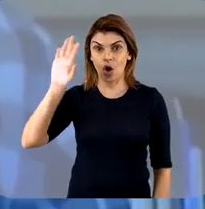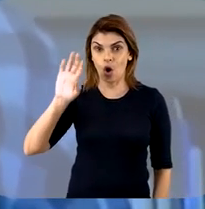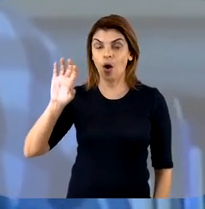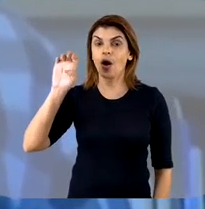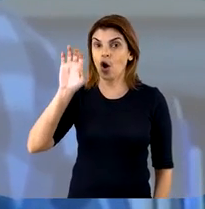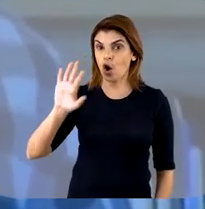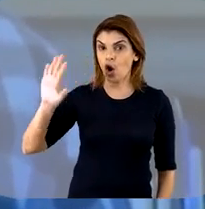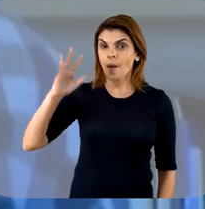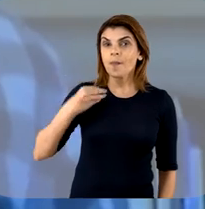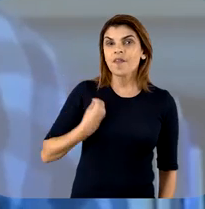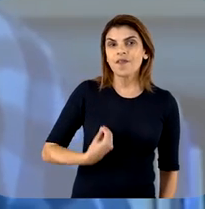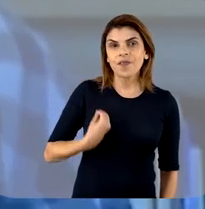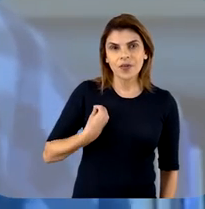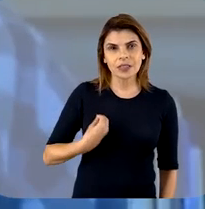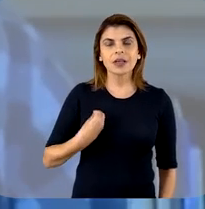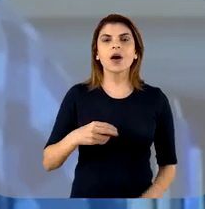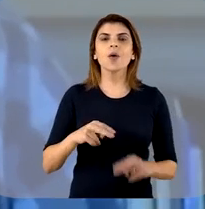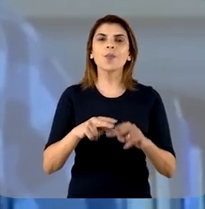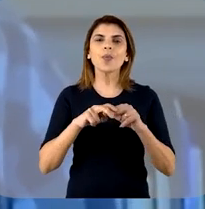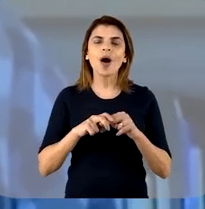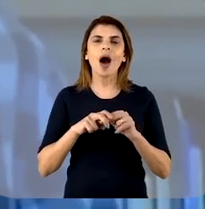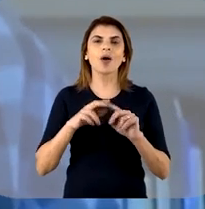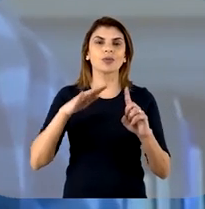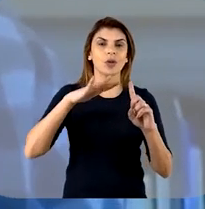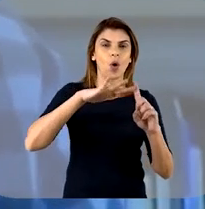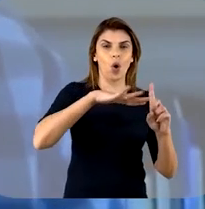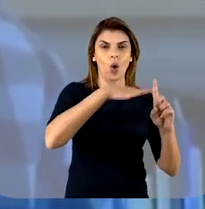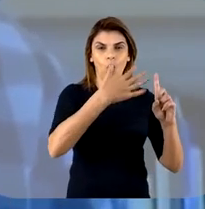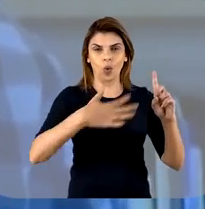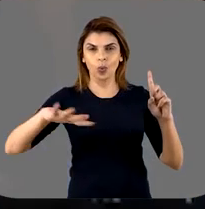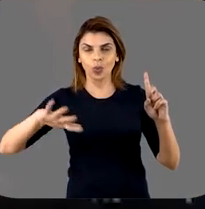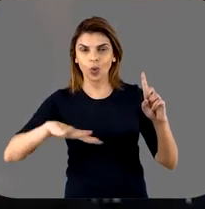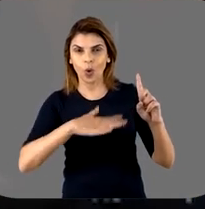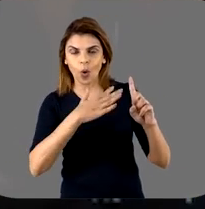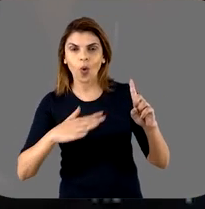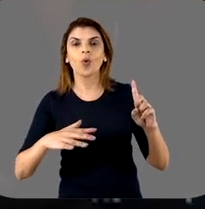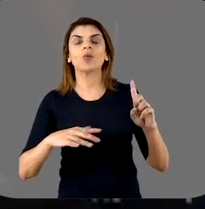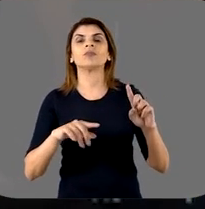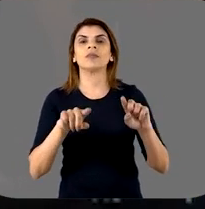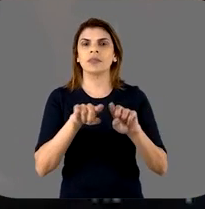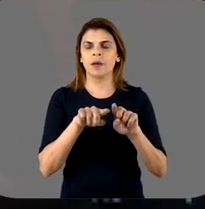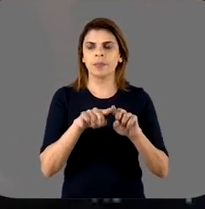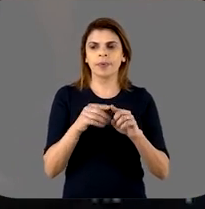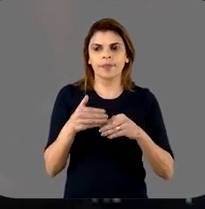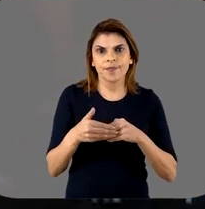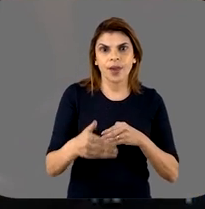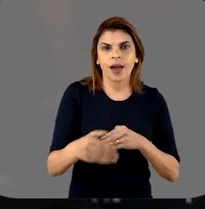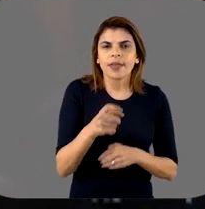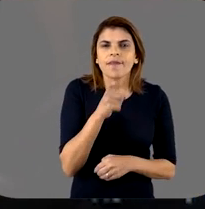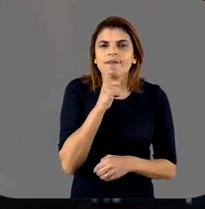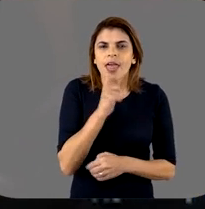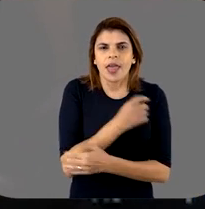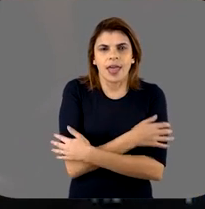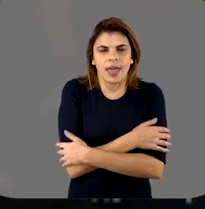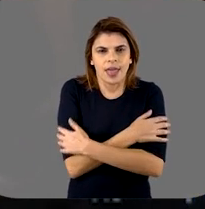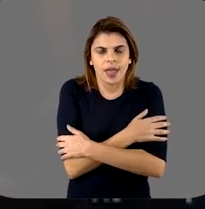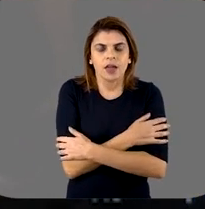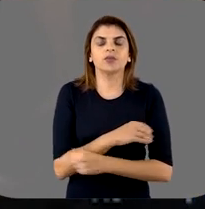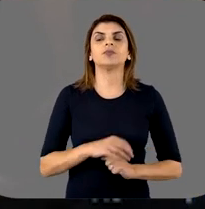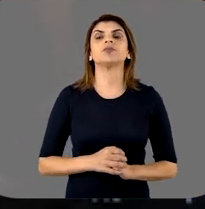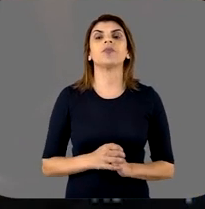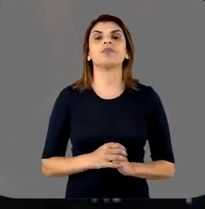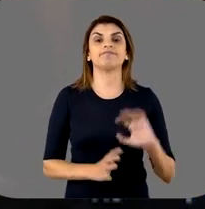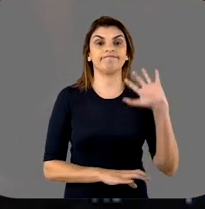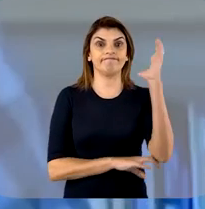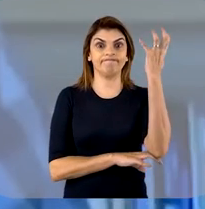Europa, em função do outono e a proximidade do inverno, um aumento dos casos, mas eles